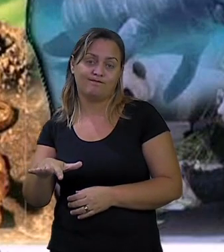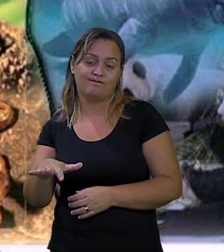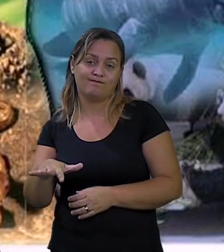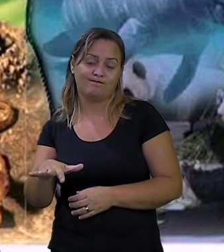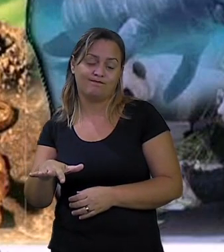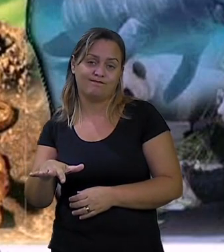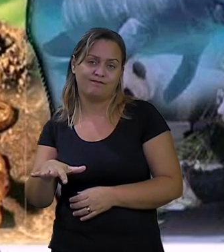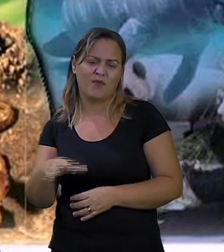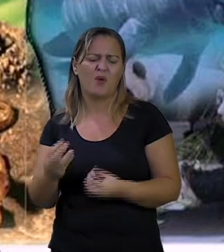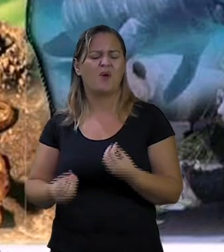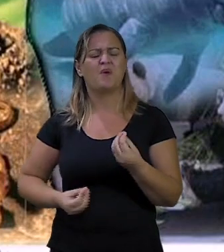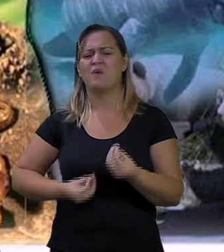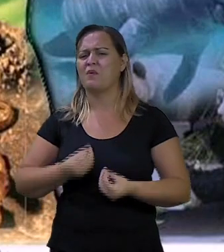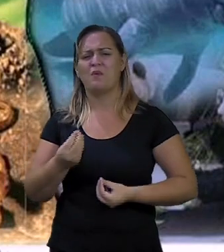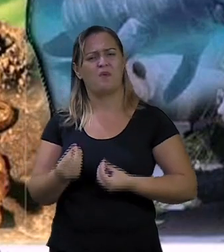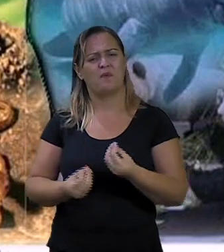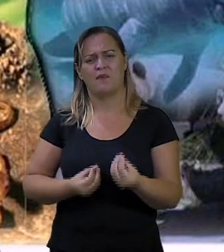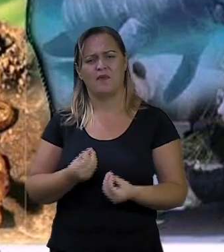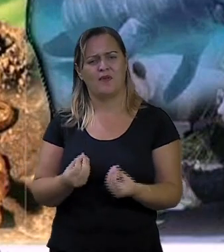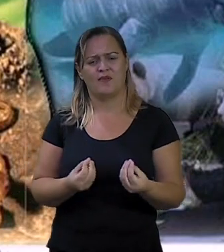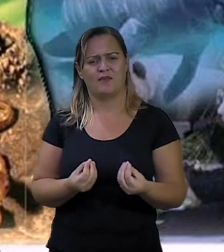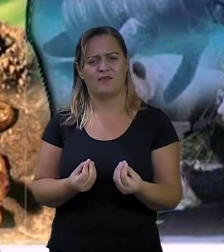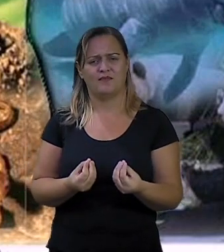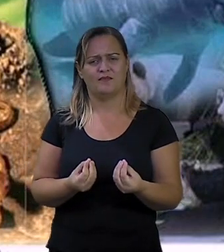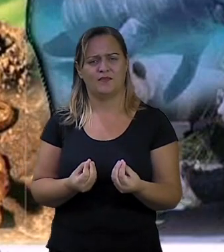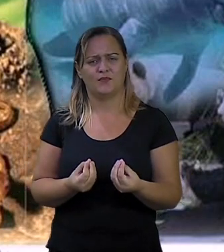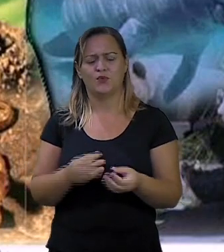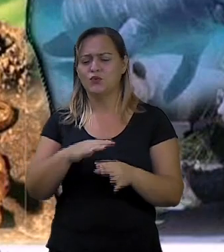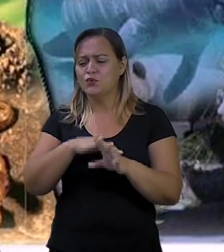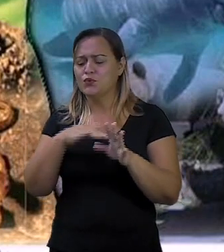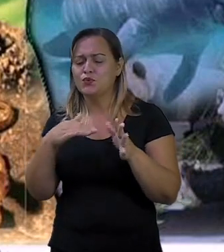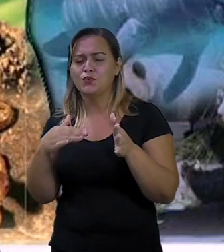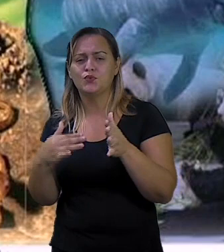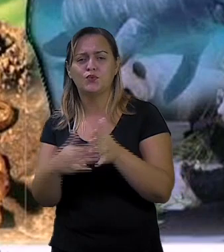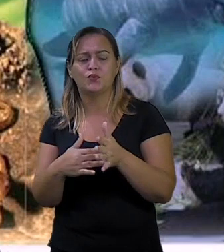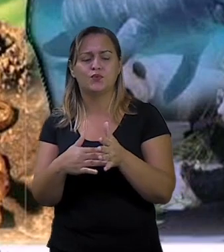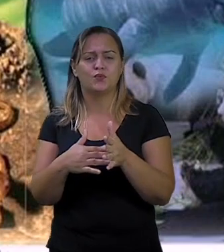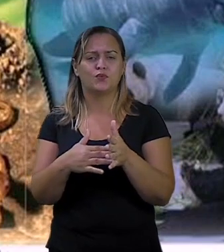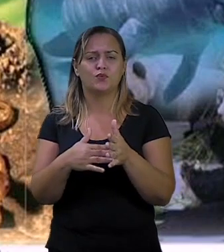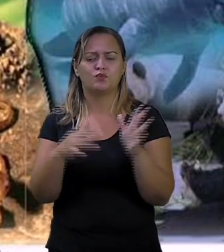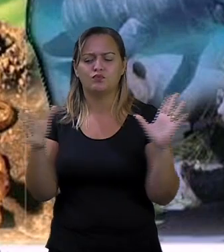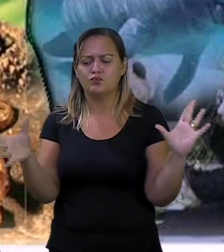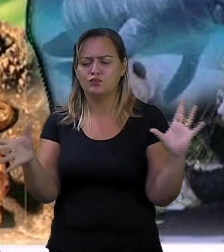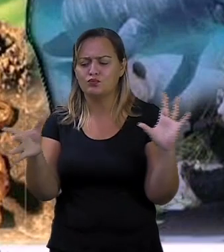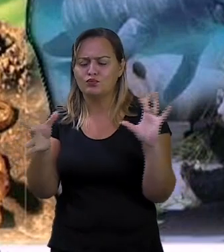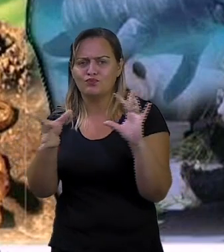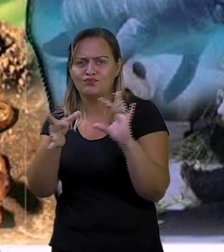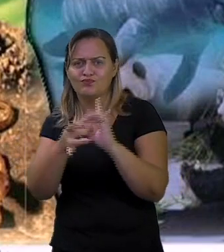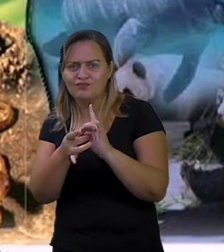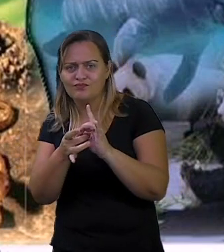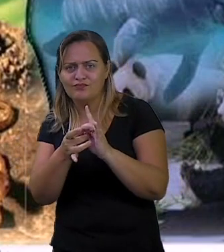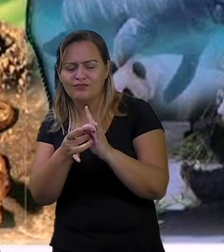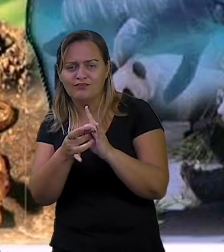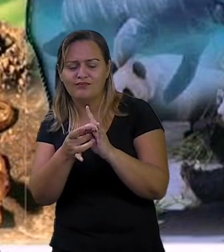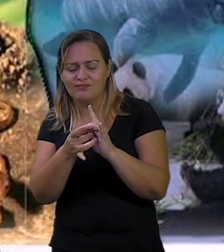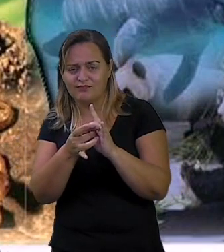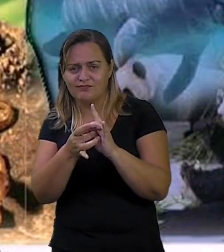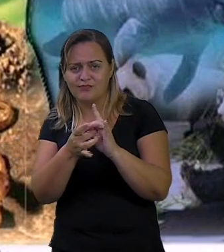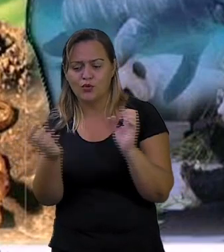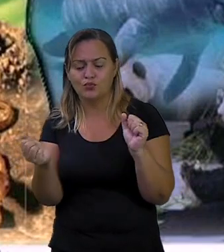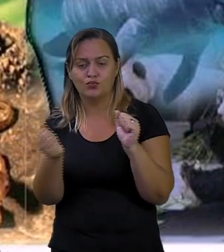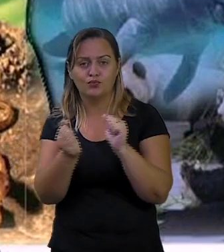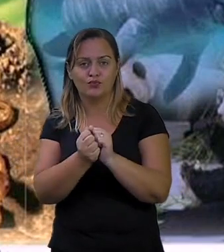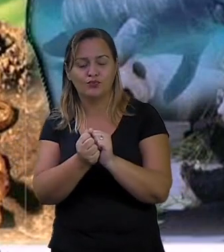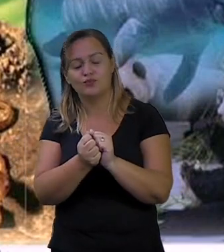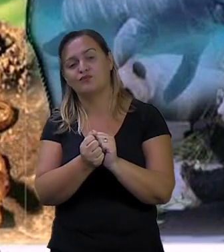como é esse universo como tudo isso se encaixa Oi e